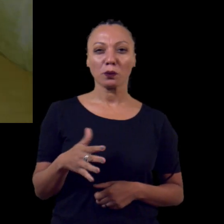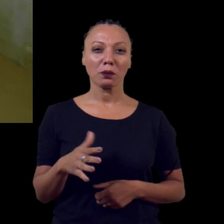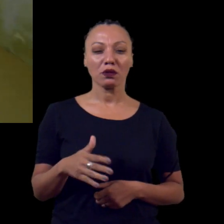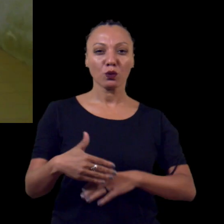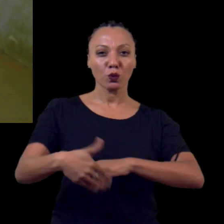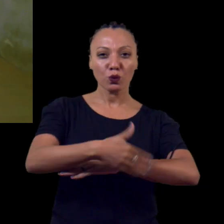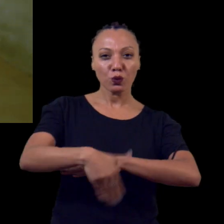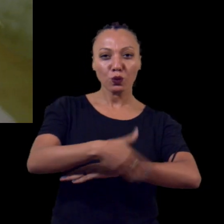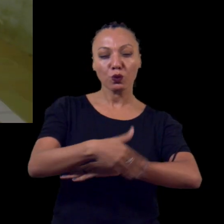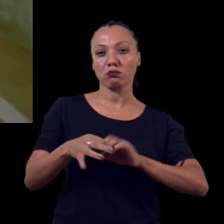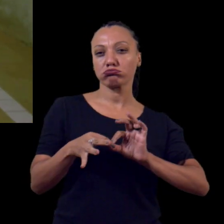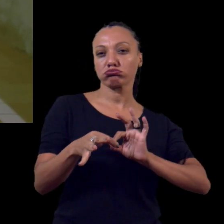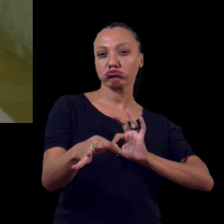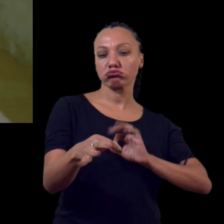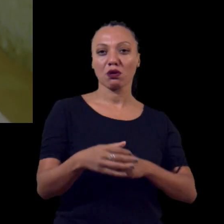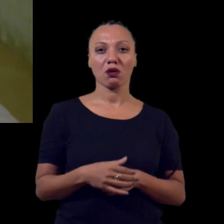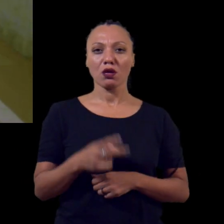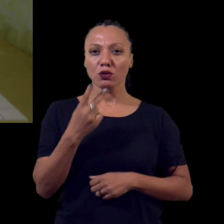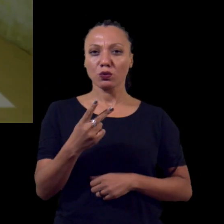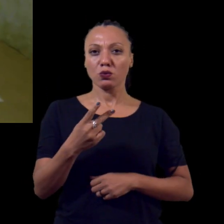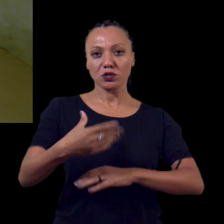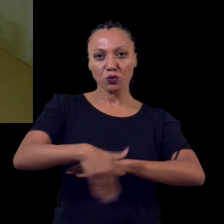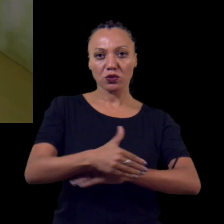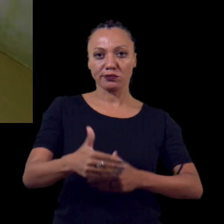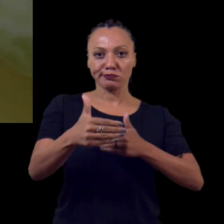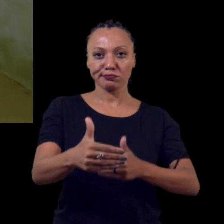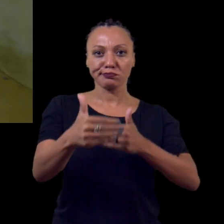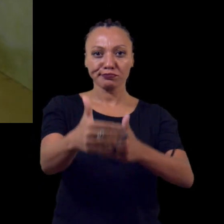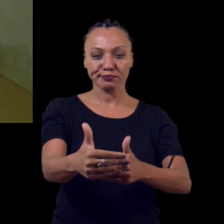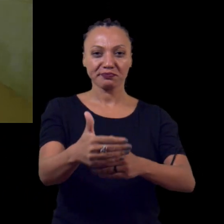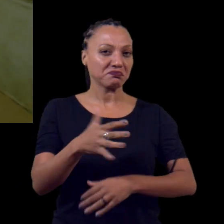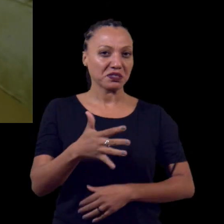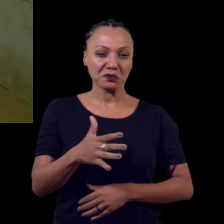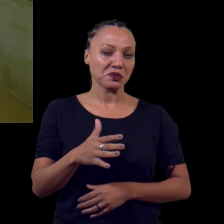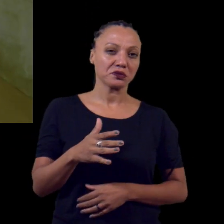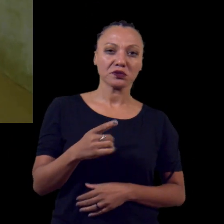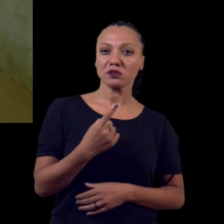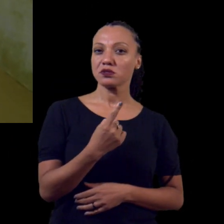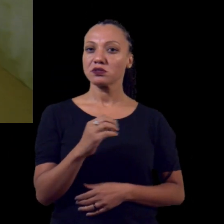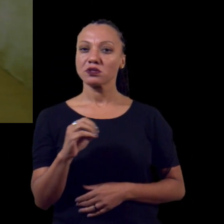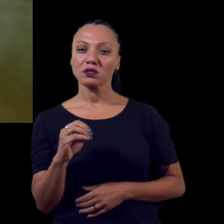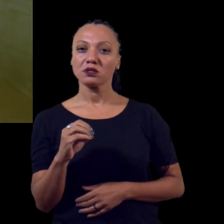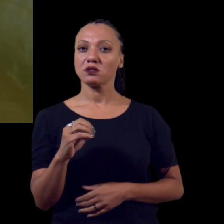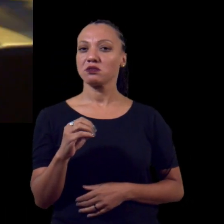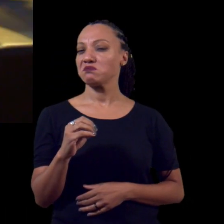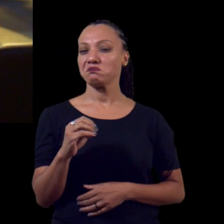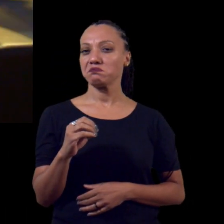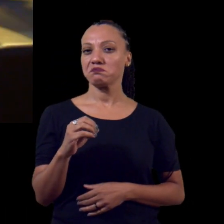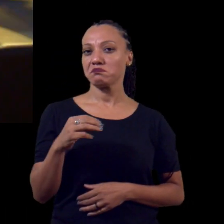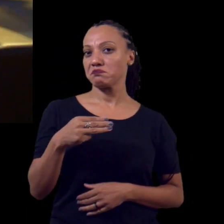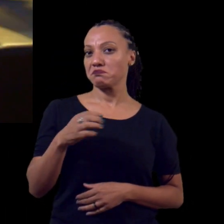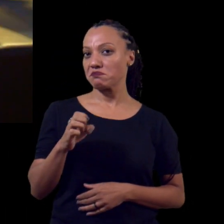era mais ou menos uns dois quarteirão mais ou menos uns